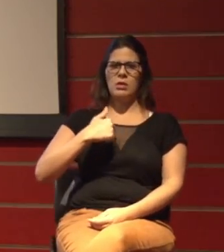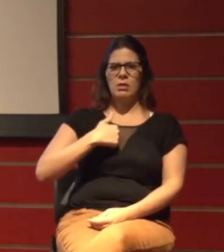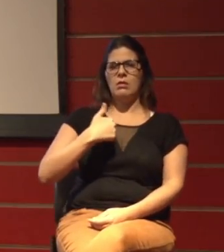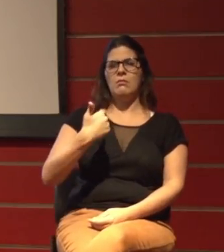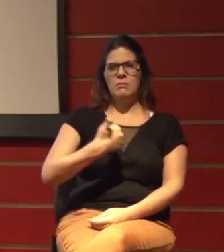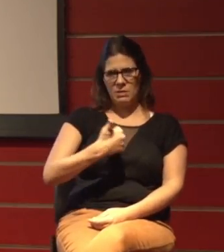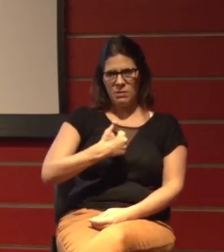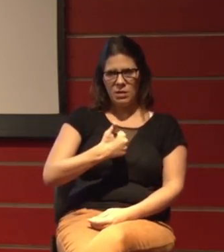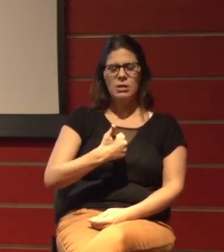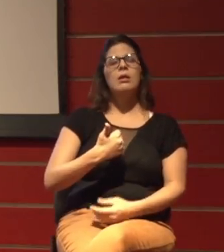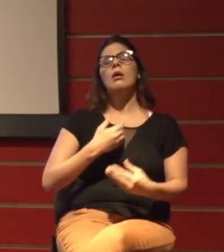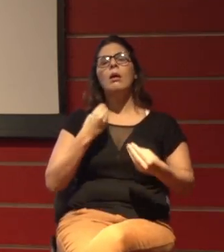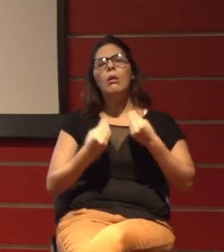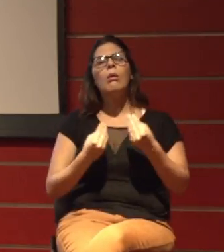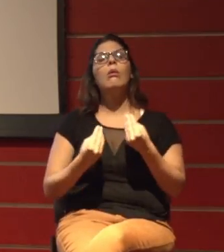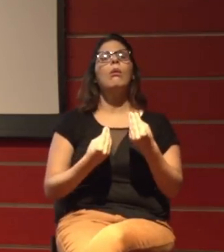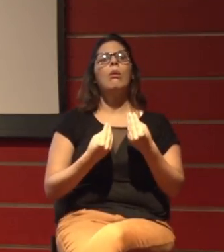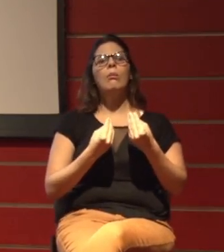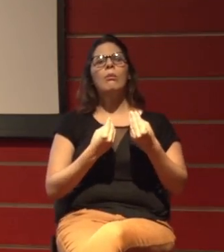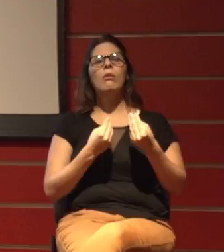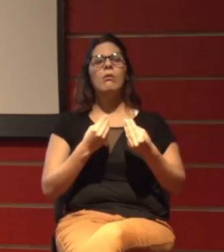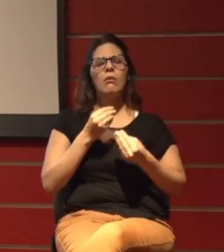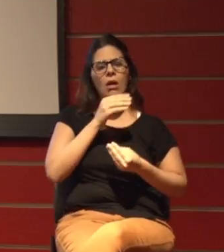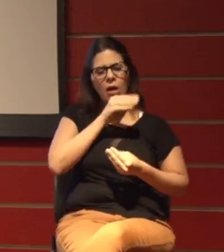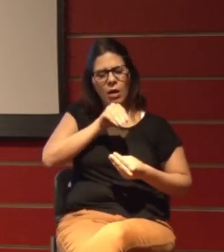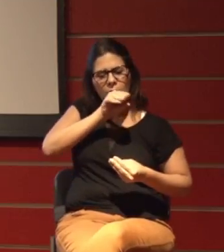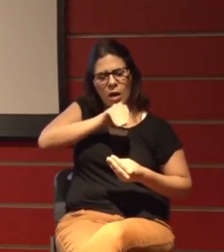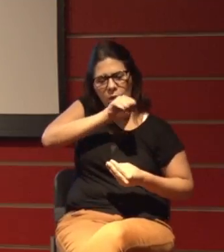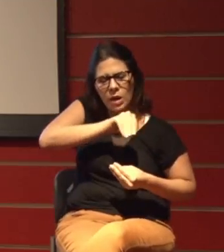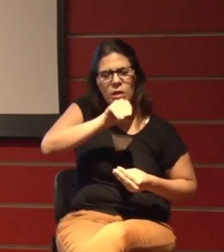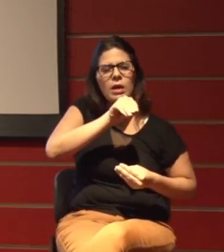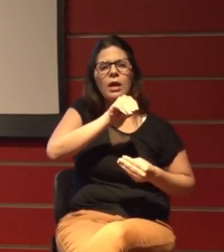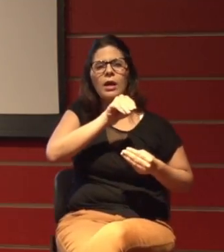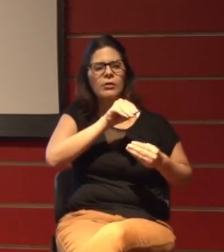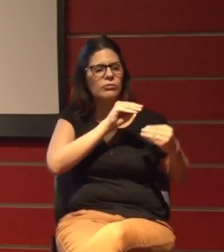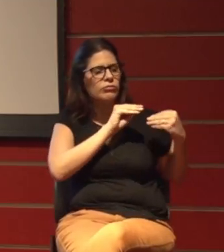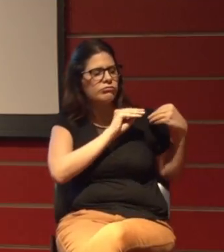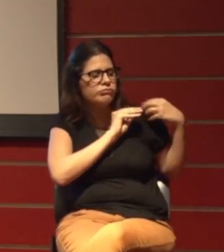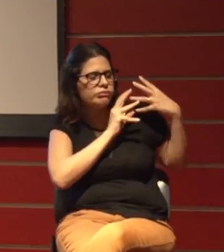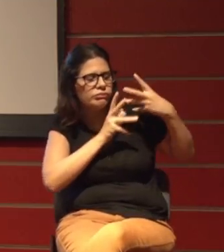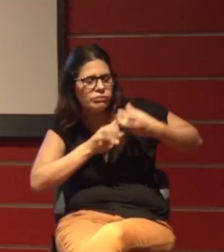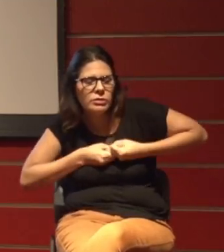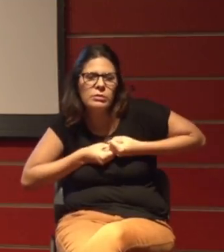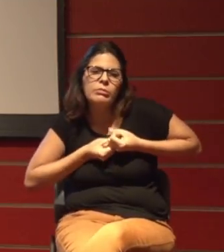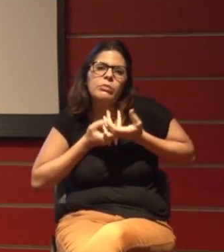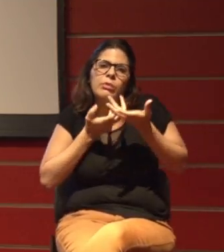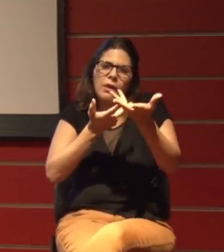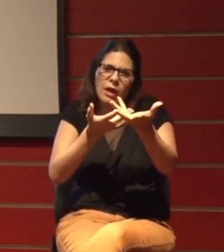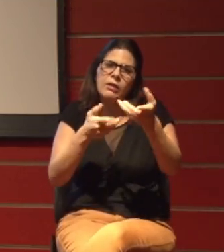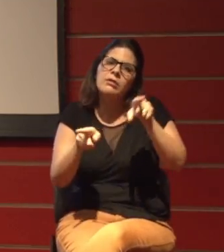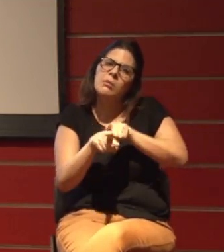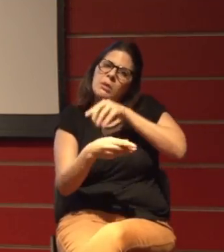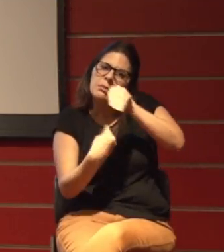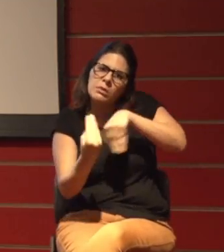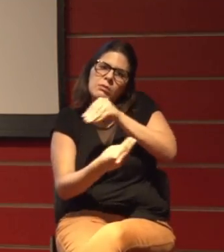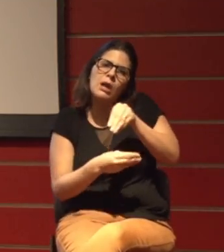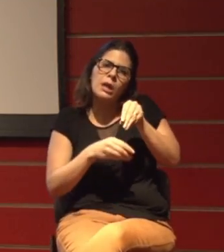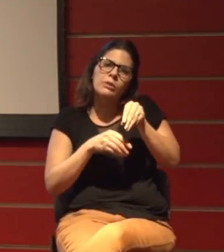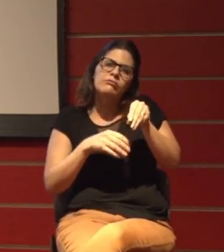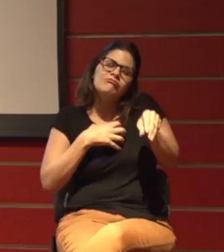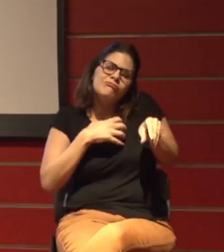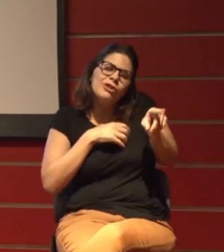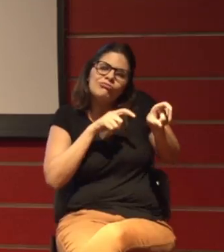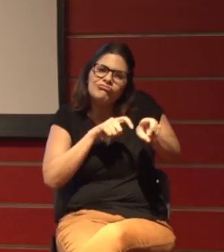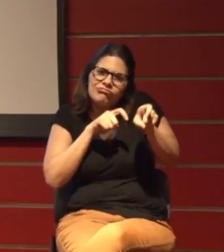dela que vem muito da oralidade de uma mistura do rural ali também isso me ajuda muito a conduzir pra narrativa e a ver